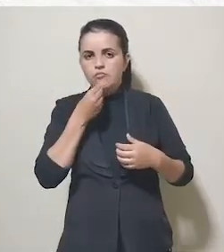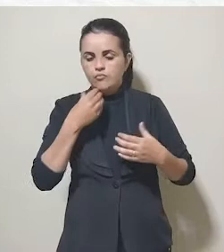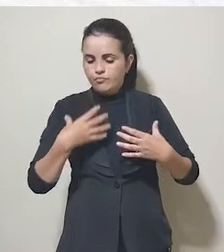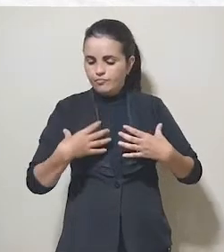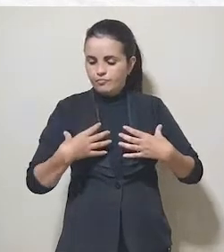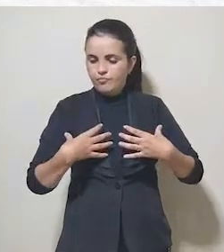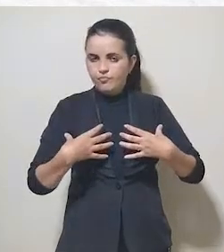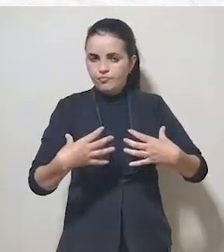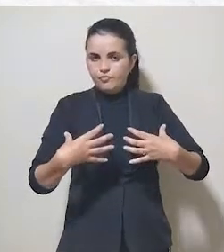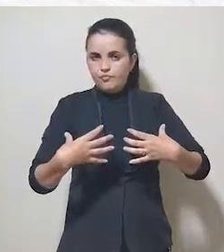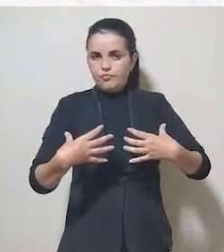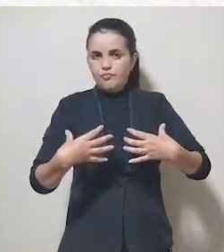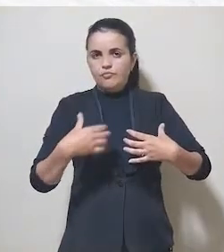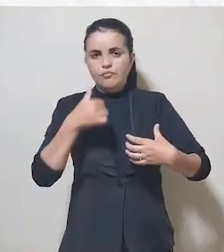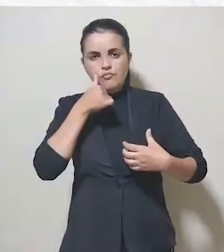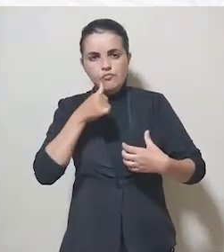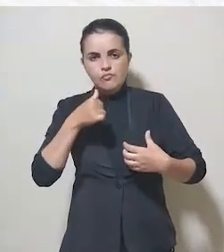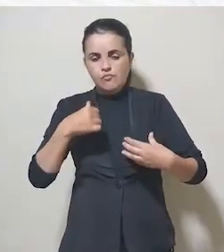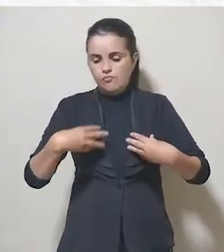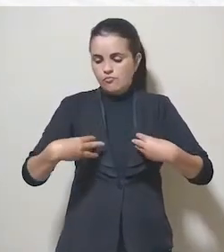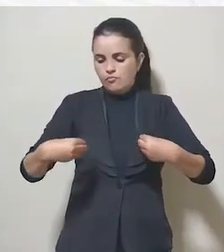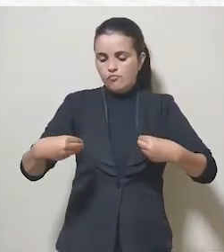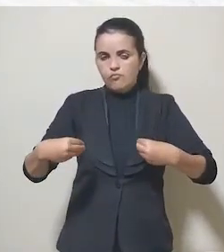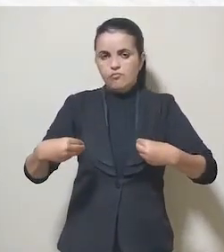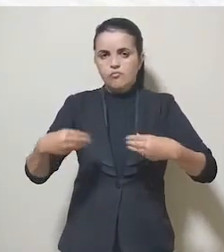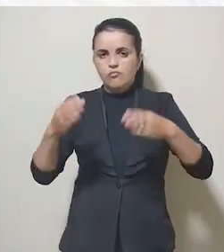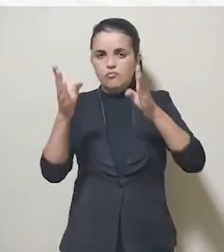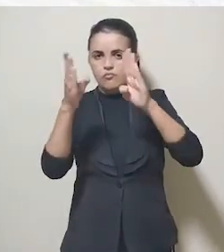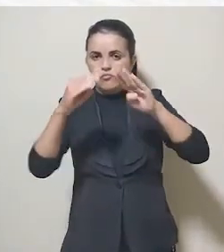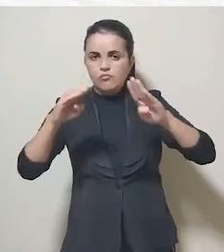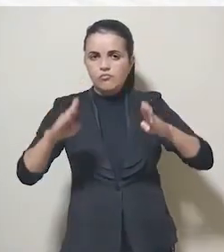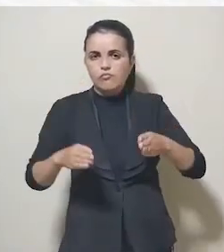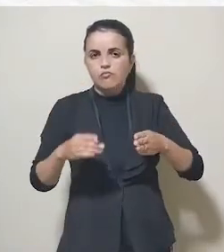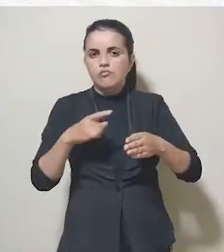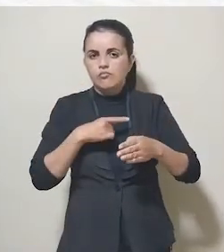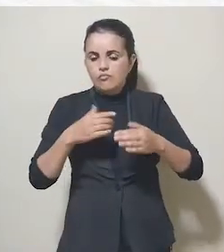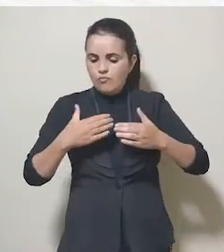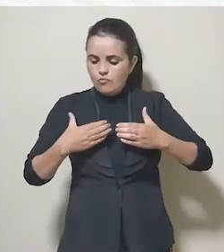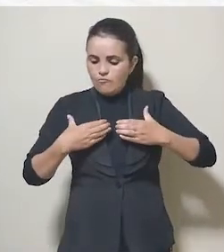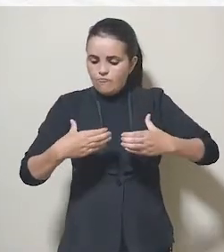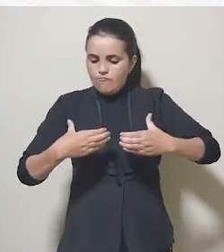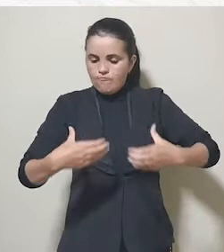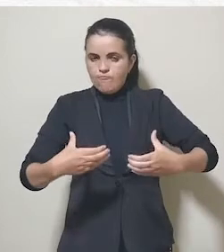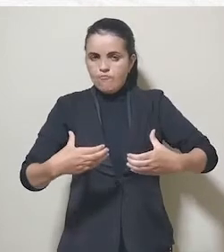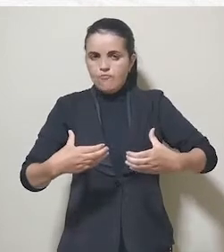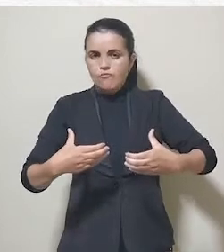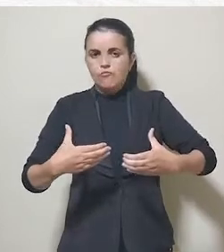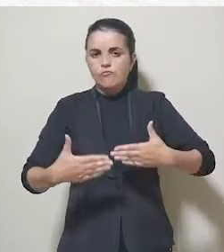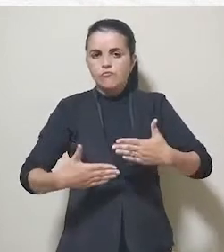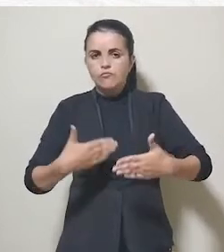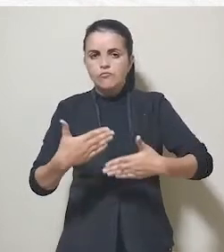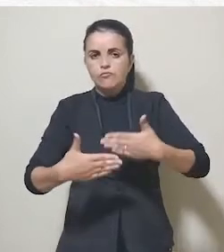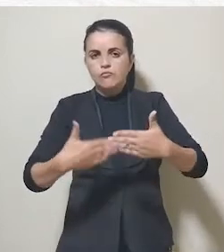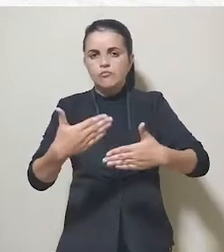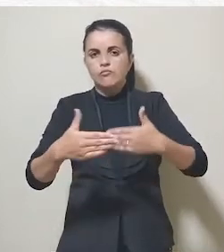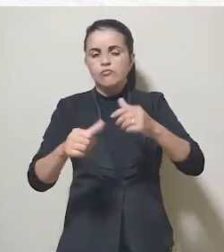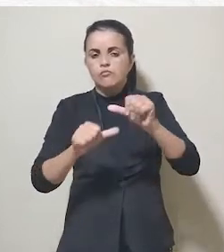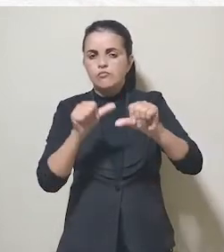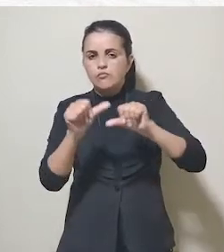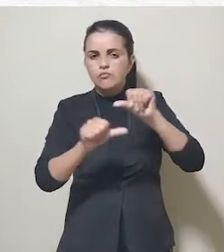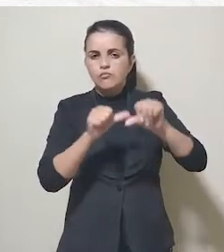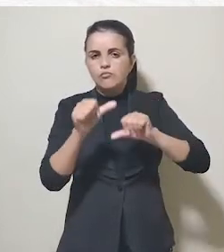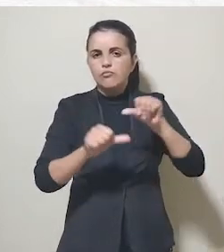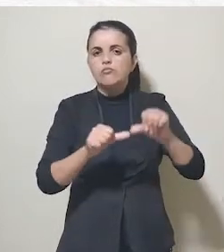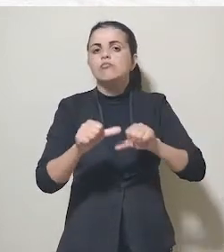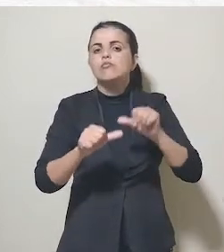às quais o corpo se prepara para a reprodução. Então, nessa fase da puberdade, no qual o corpo, tanto do menino ou da menina, já